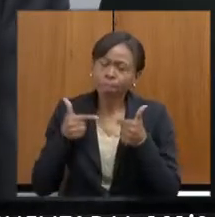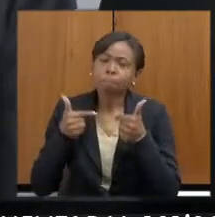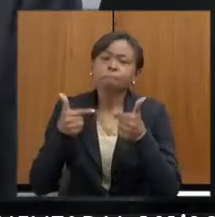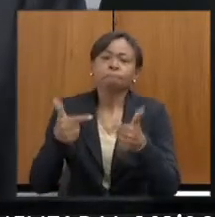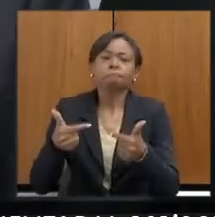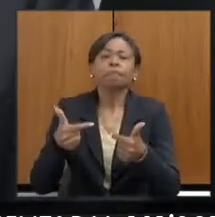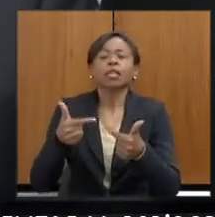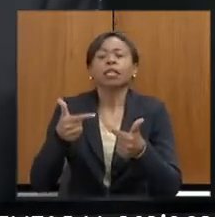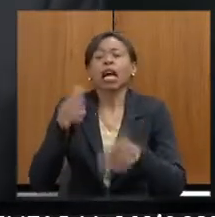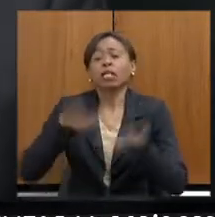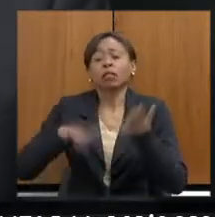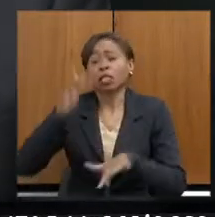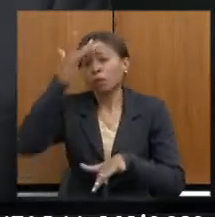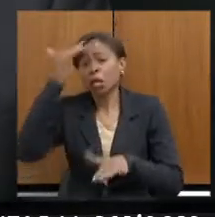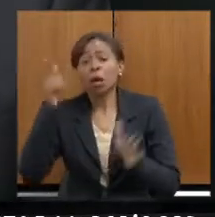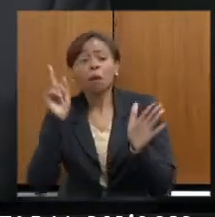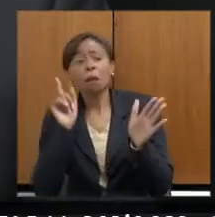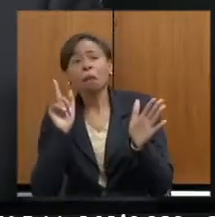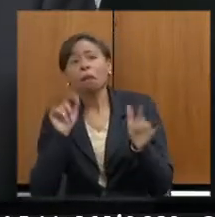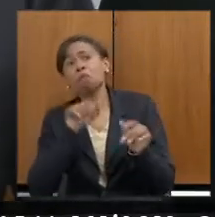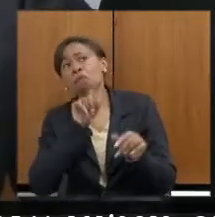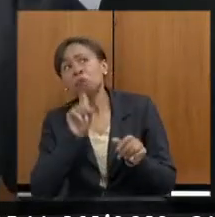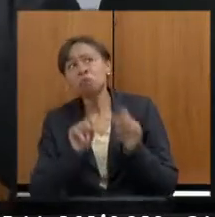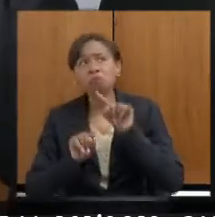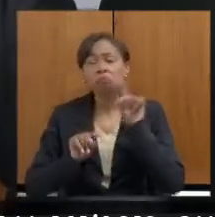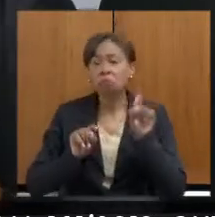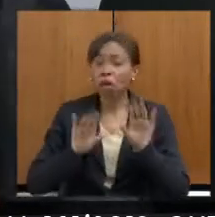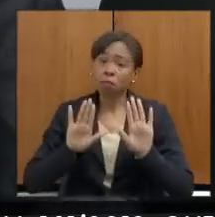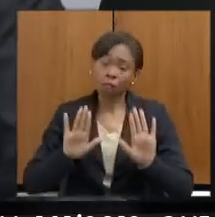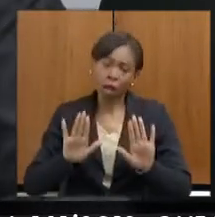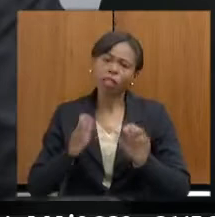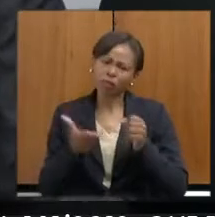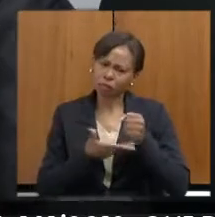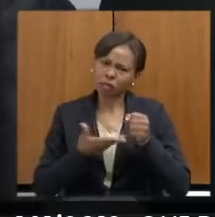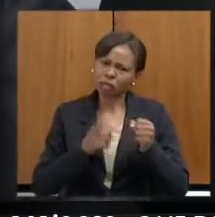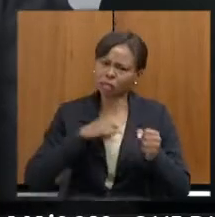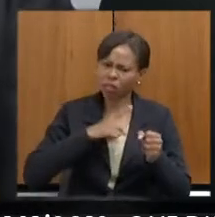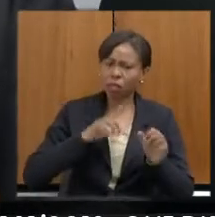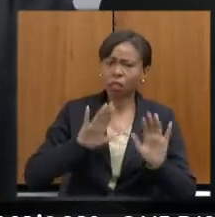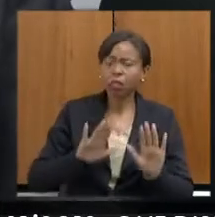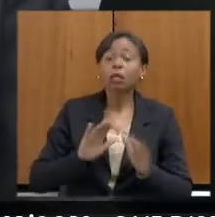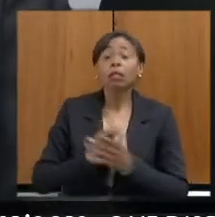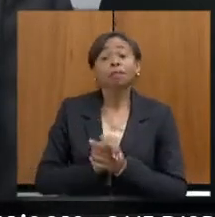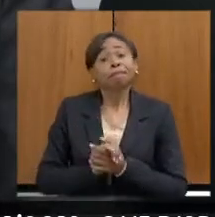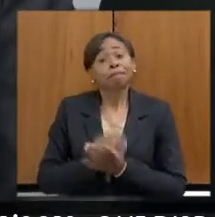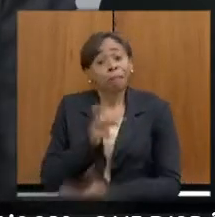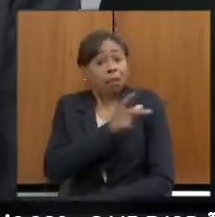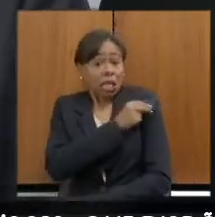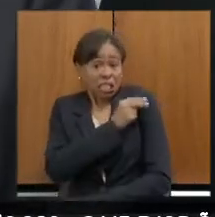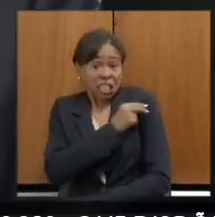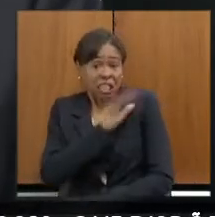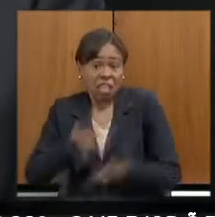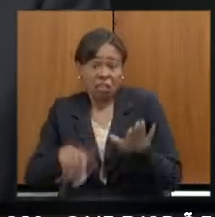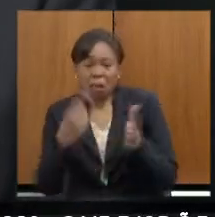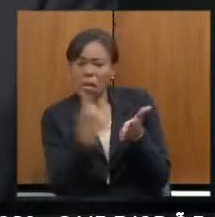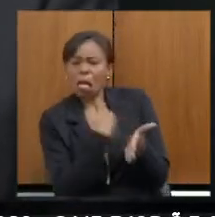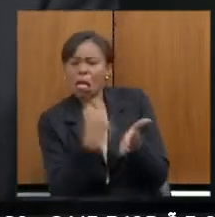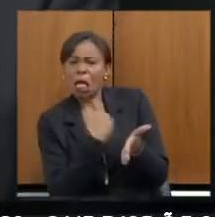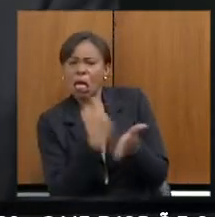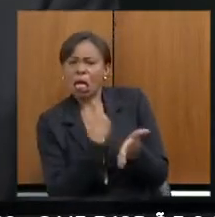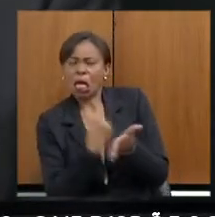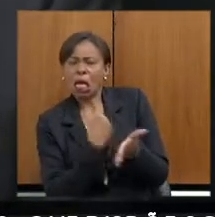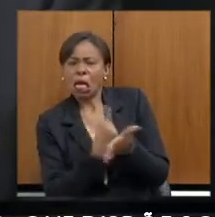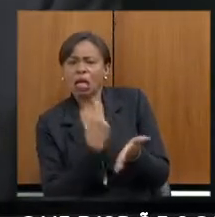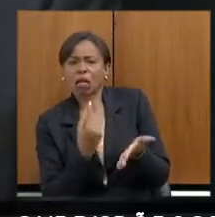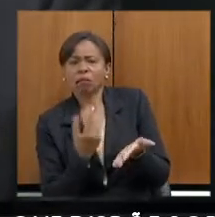questiona várias questões Nossa a gente tem todos os fundamentos Inclusive a própria vacina é uma questão que são muito questionado justamente por quem